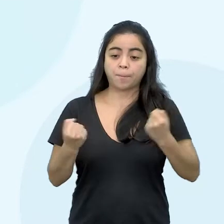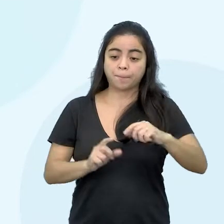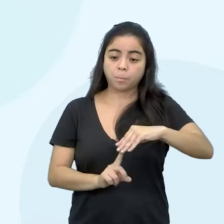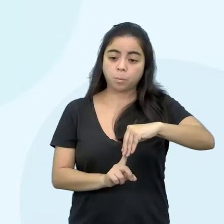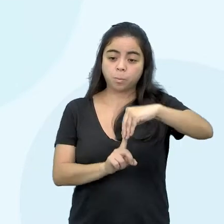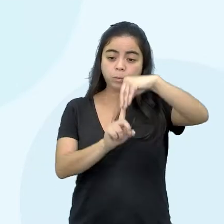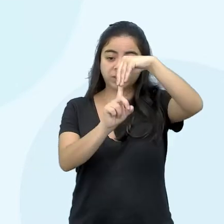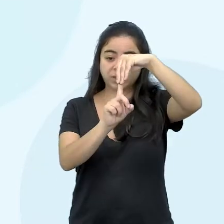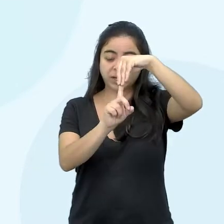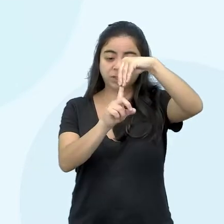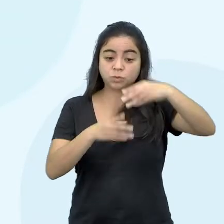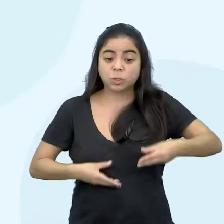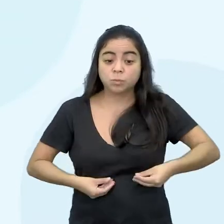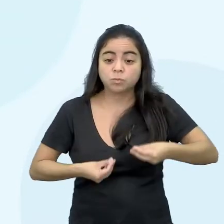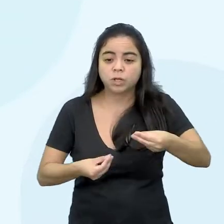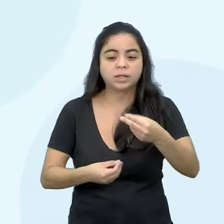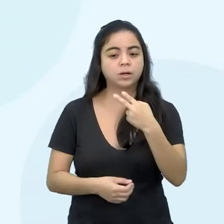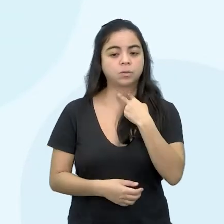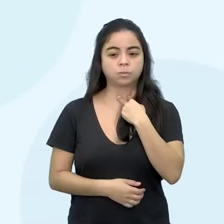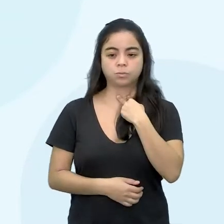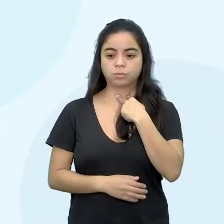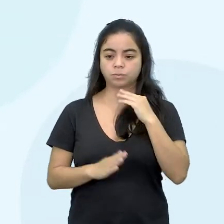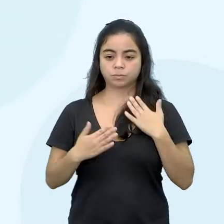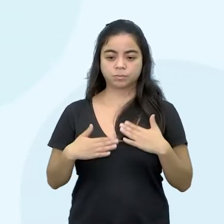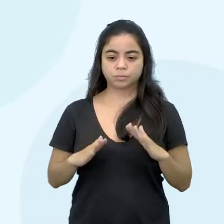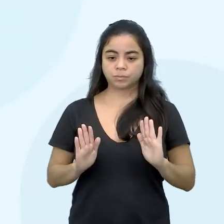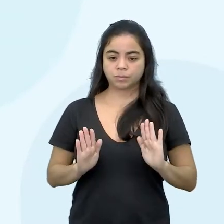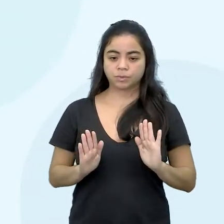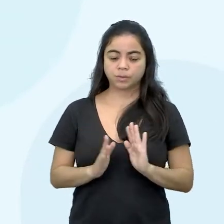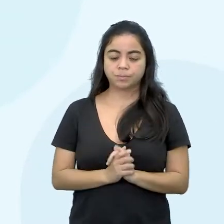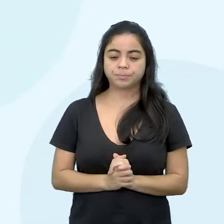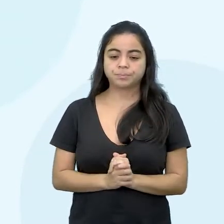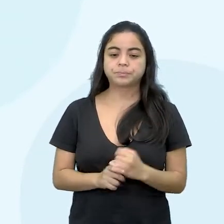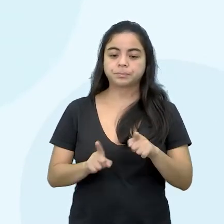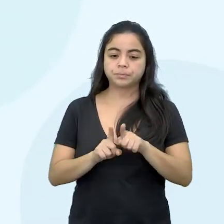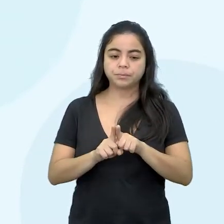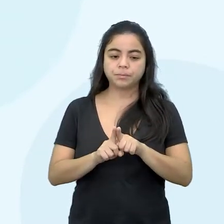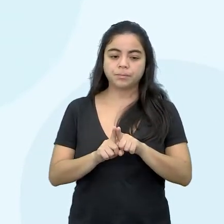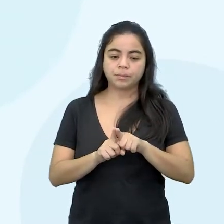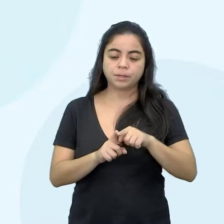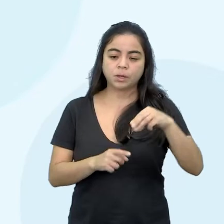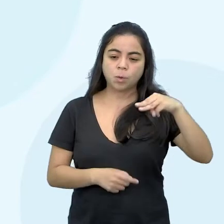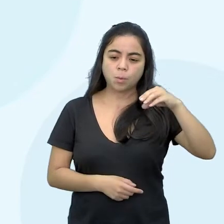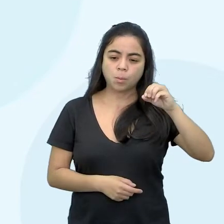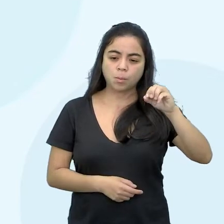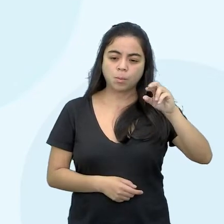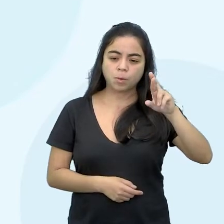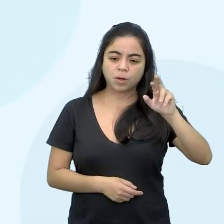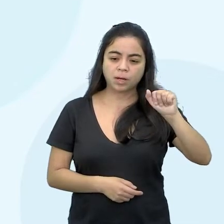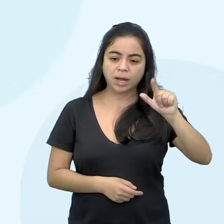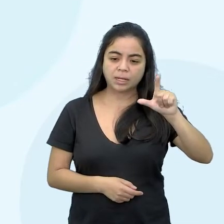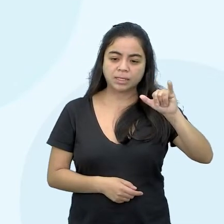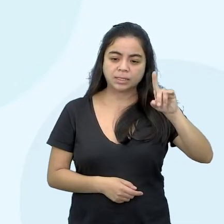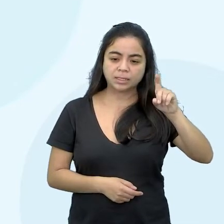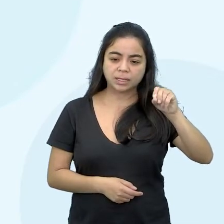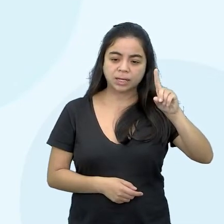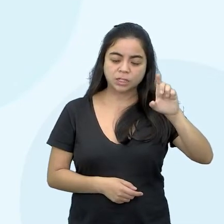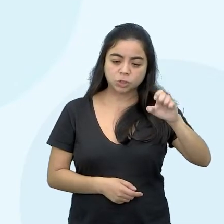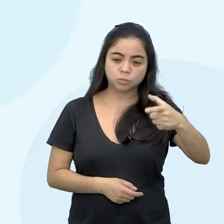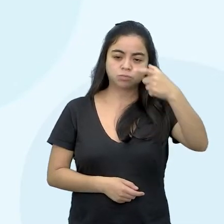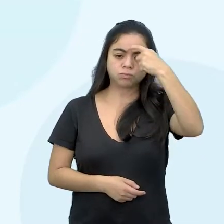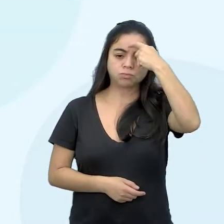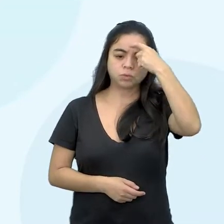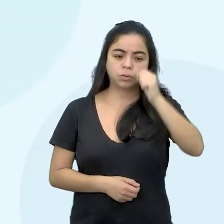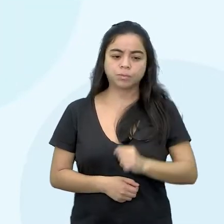poderes, determinados privilégios, enfim. A impessoalidade. A moralidade. A publicidade, ou